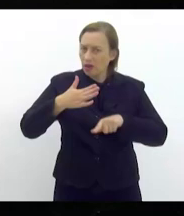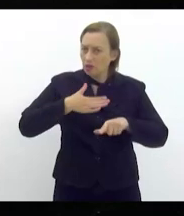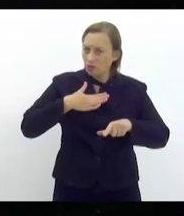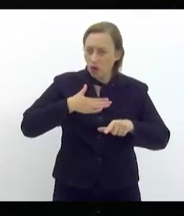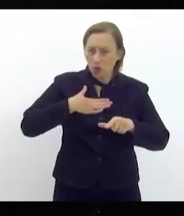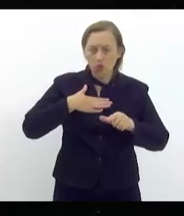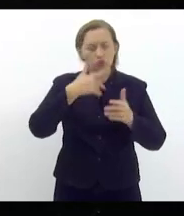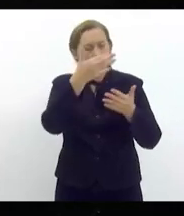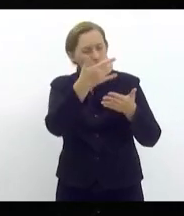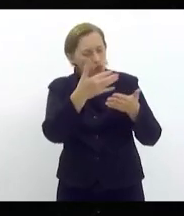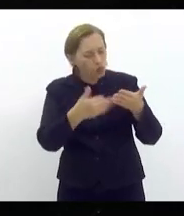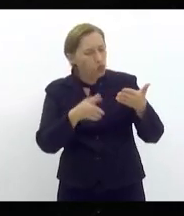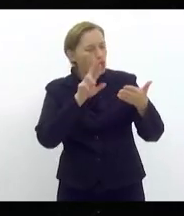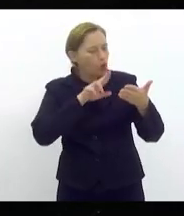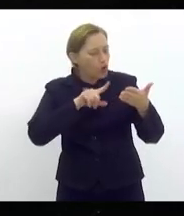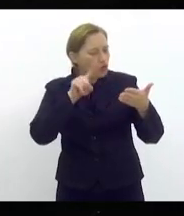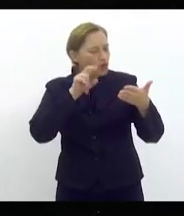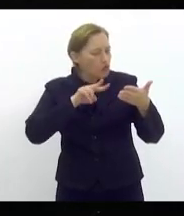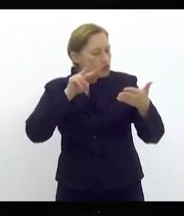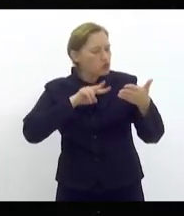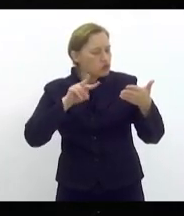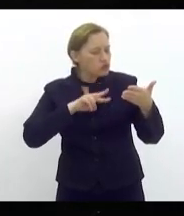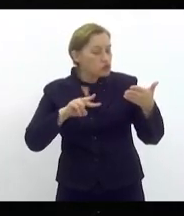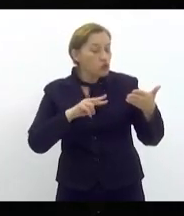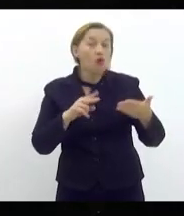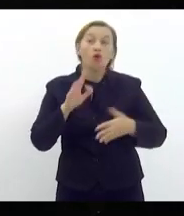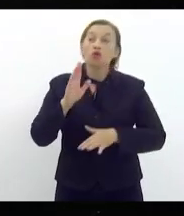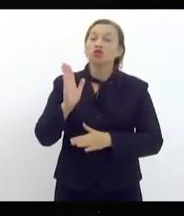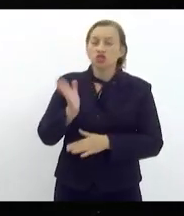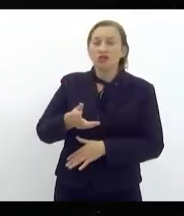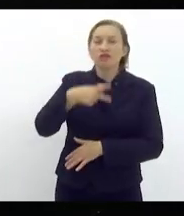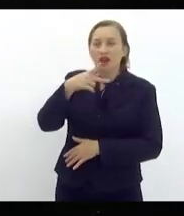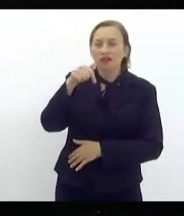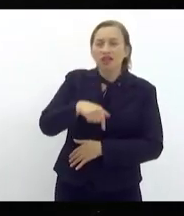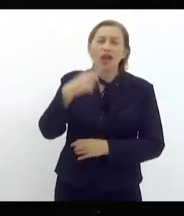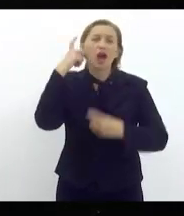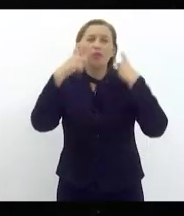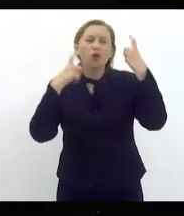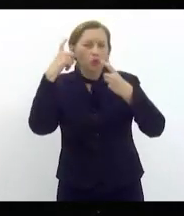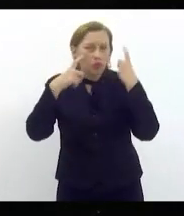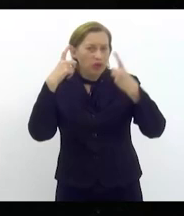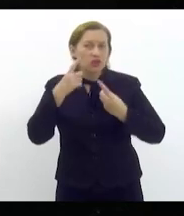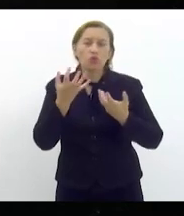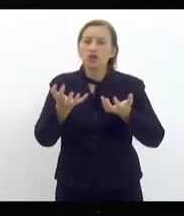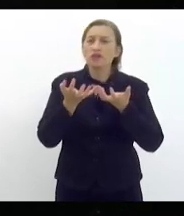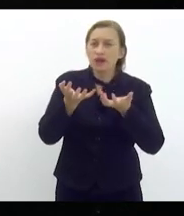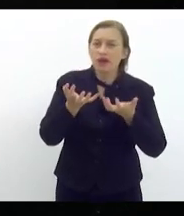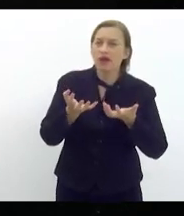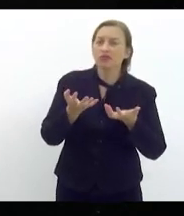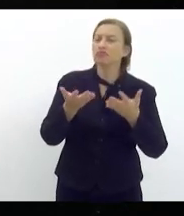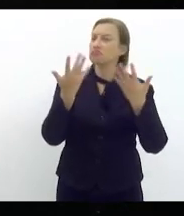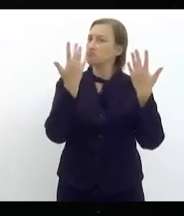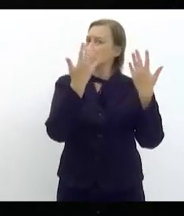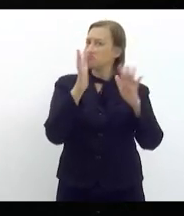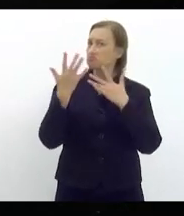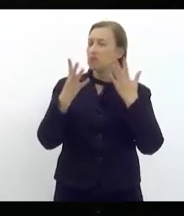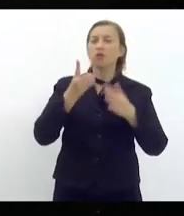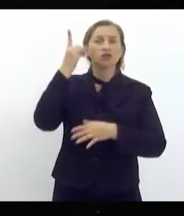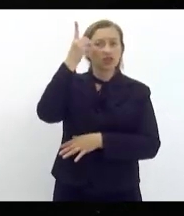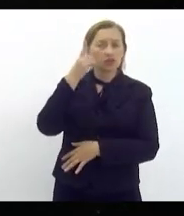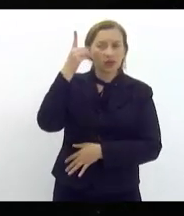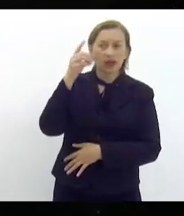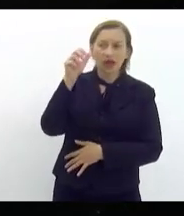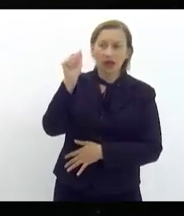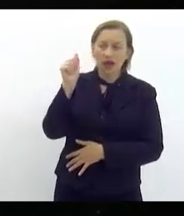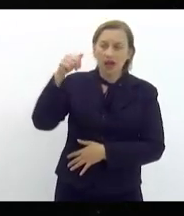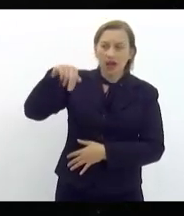também identifiquei, como foi dito aqui, essa preocupação, e quero aplaudir aqui o deputado André